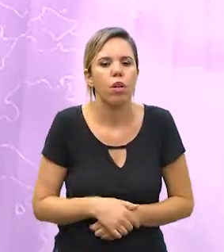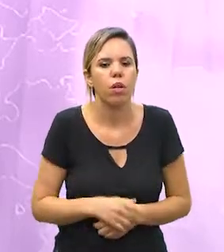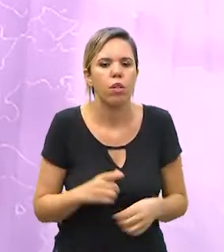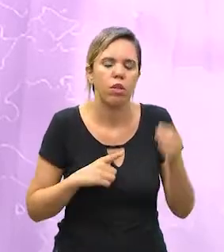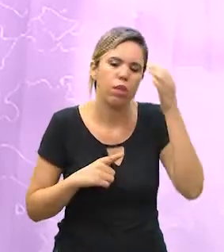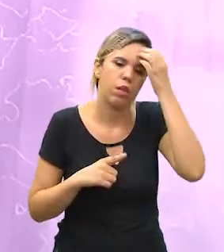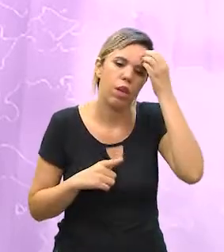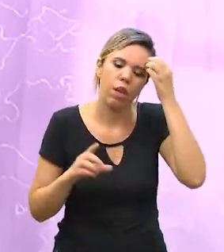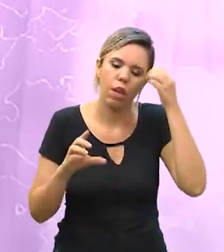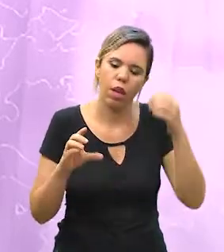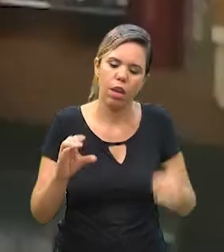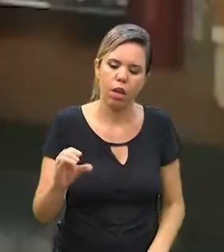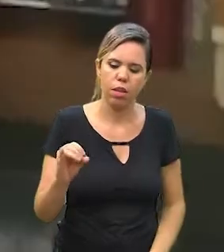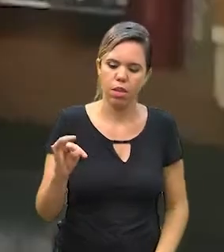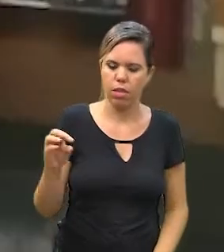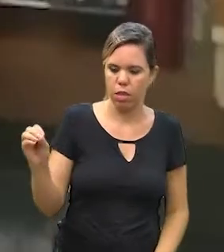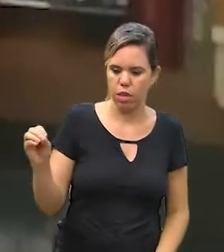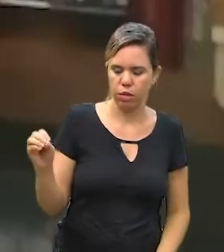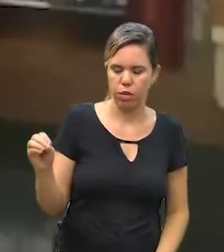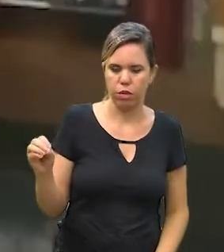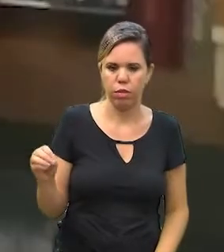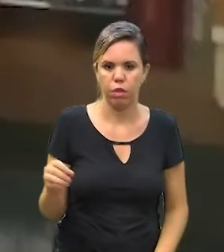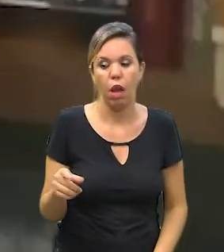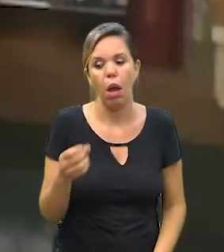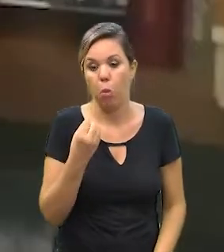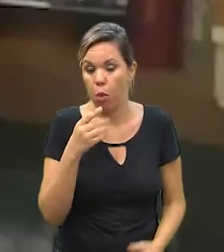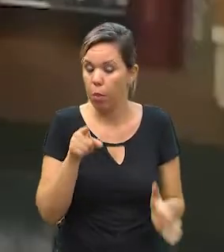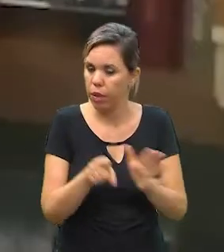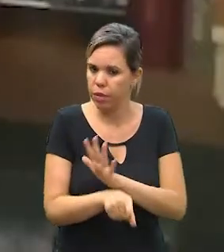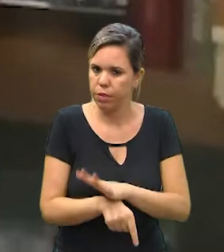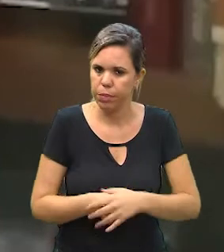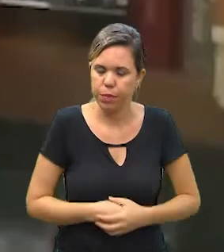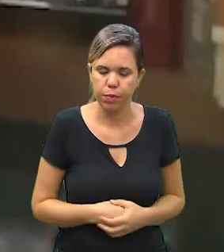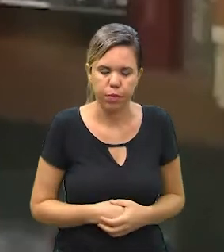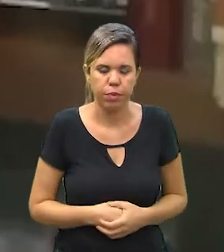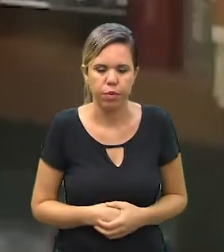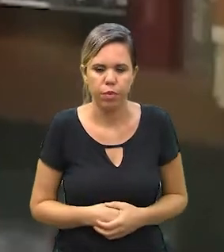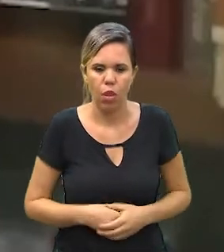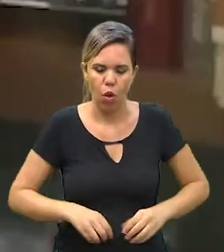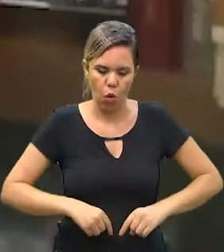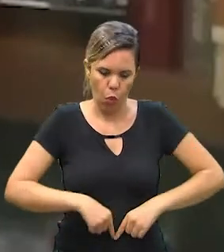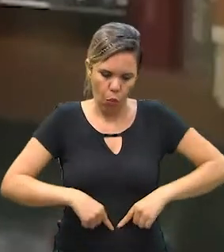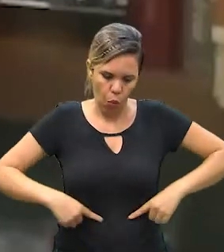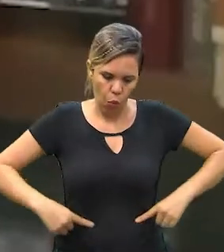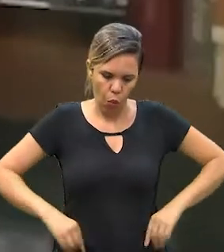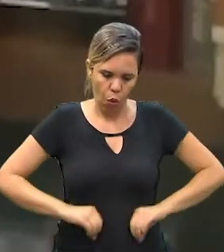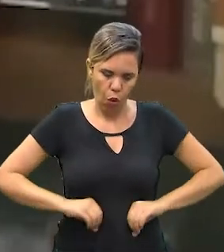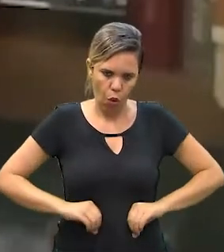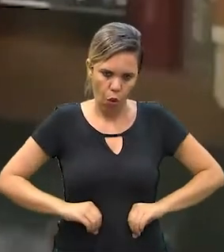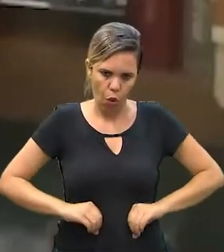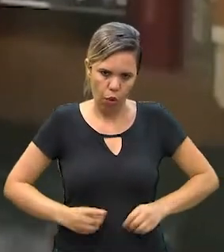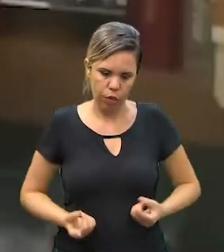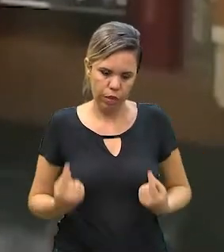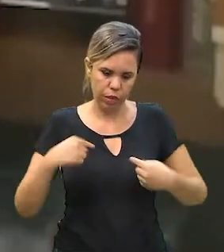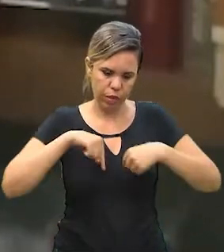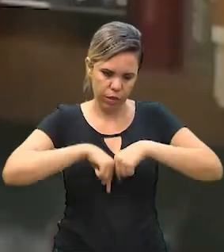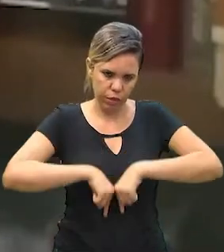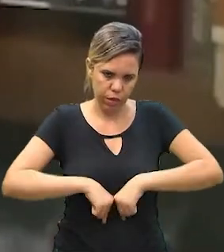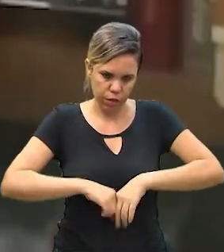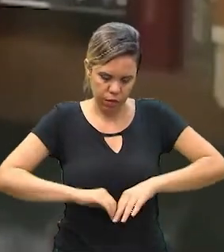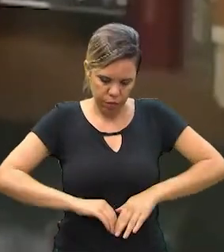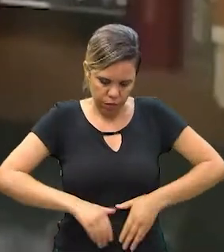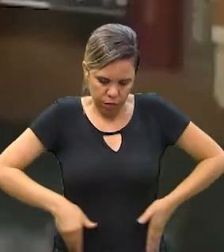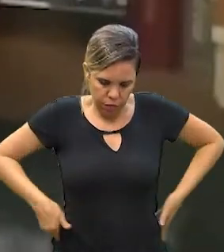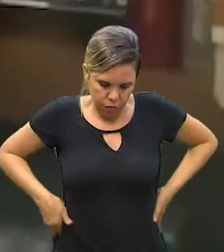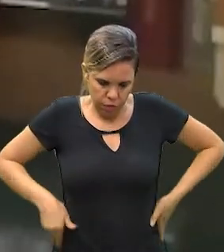tem o cisto? É uma boa pergunta. O ovário, ele é um órgão interno dentro da barriga, dentro